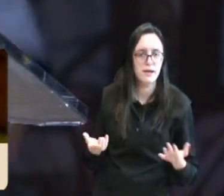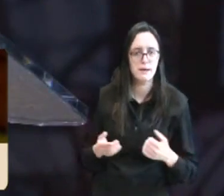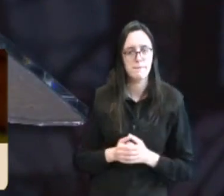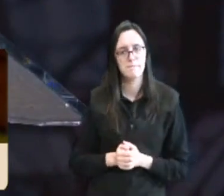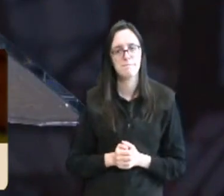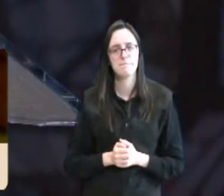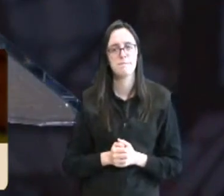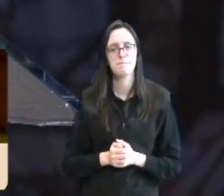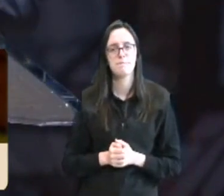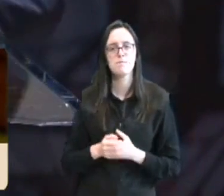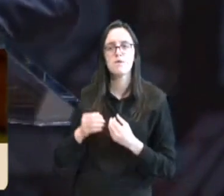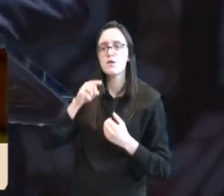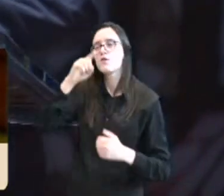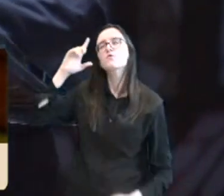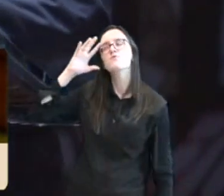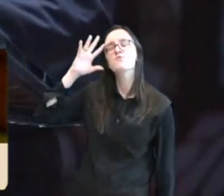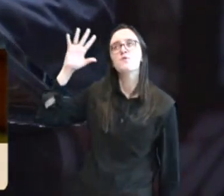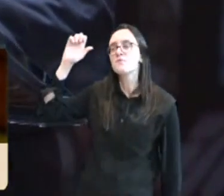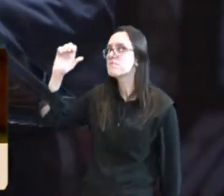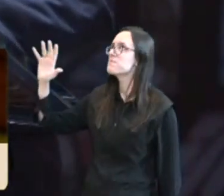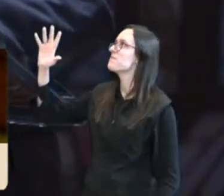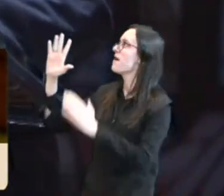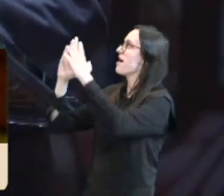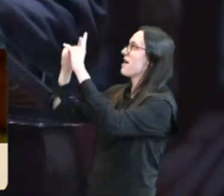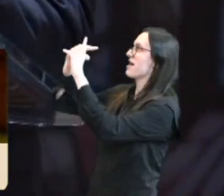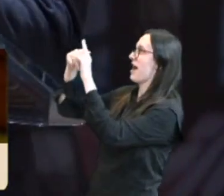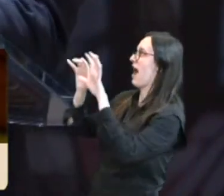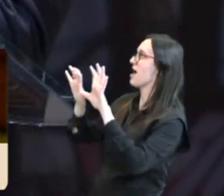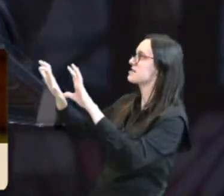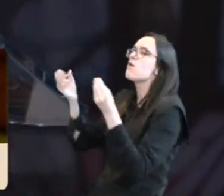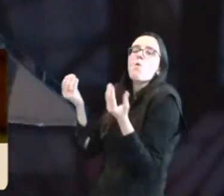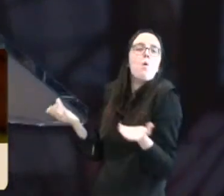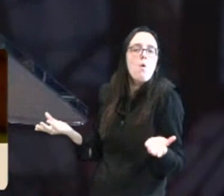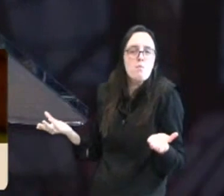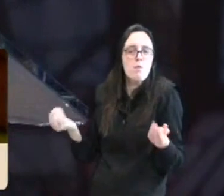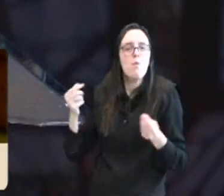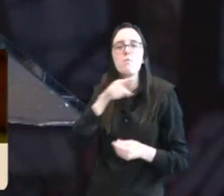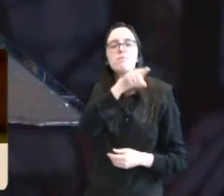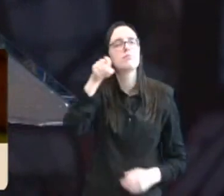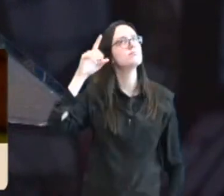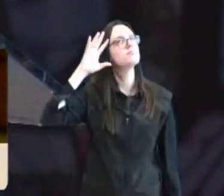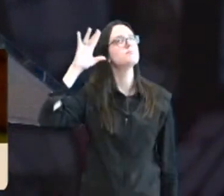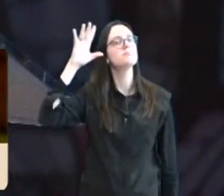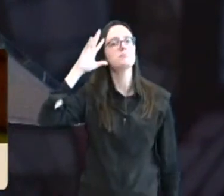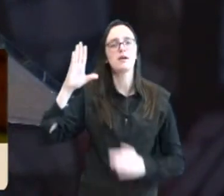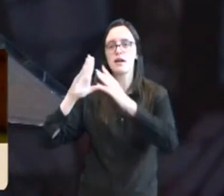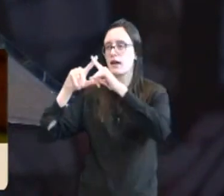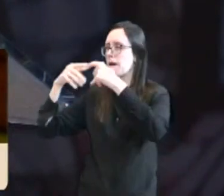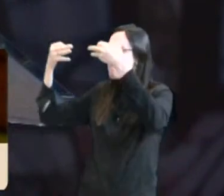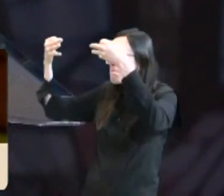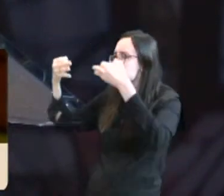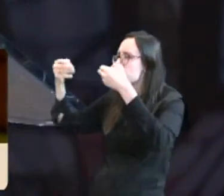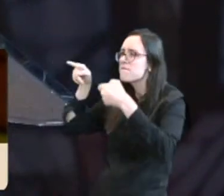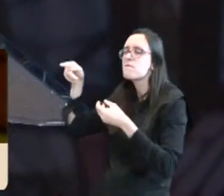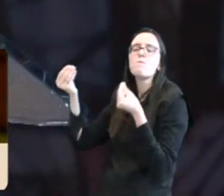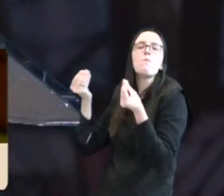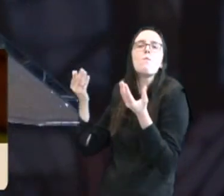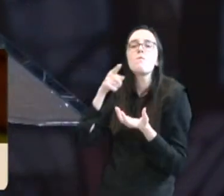Qual é a igreja dos seus sonhos? Como o irmão idealiza uma igreja perfeita em que você